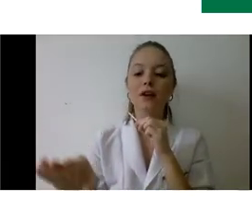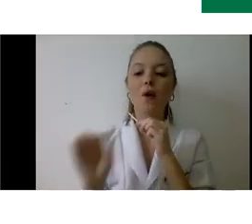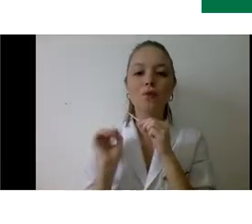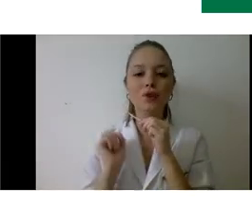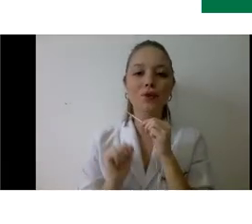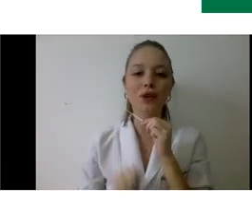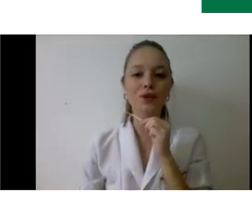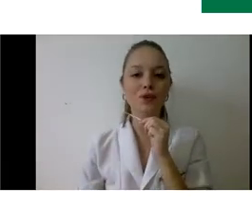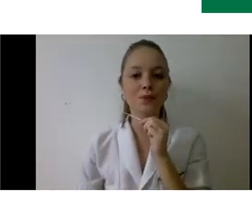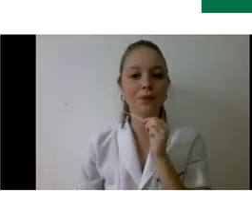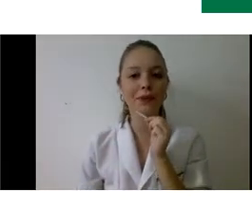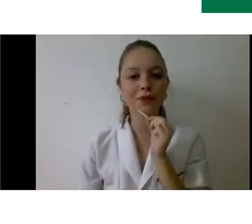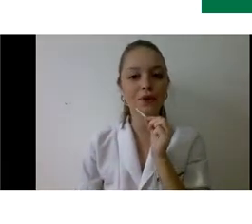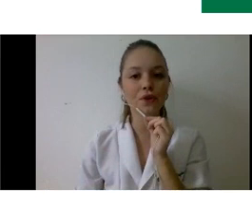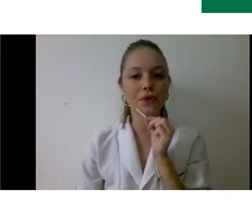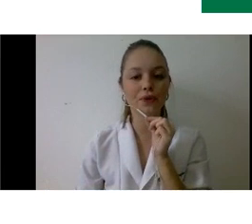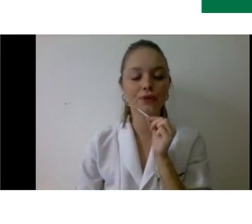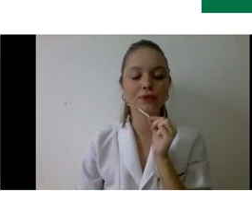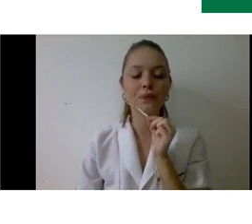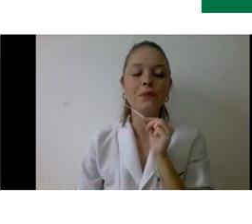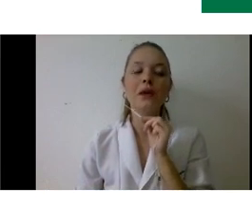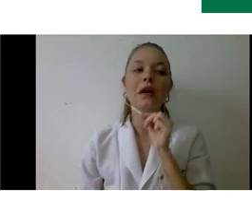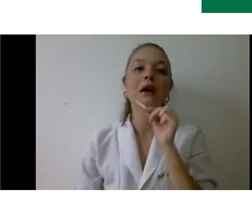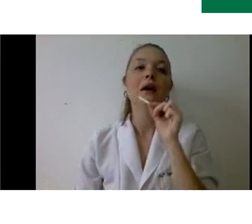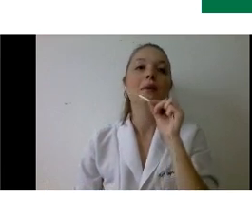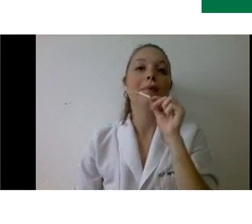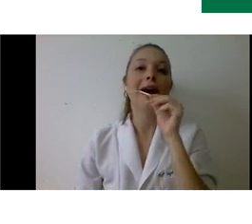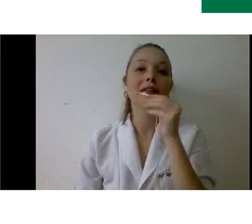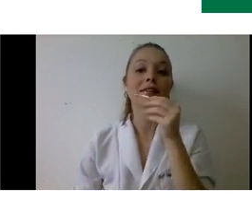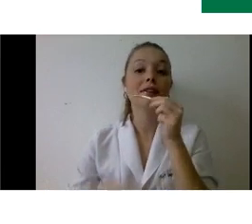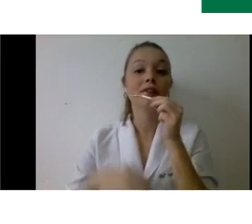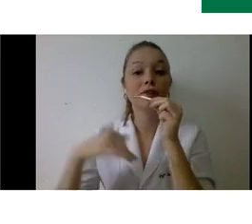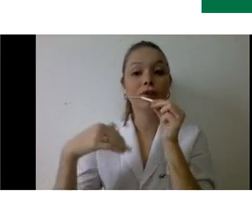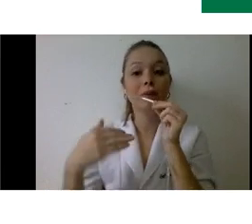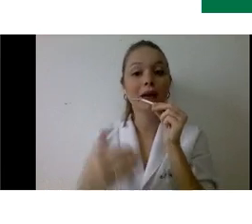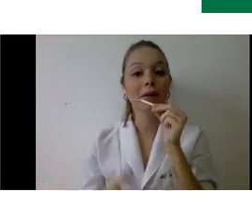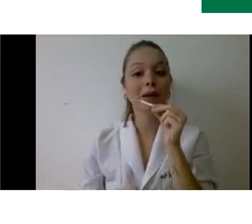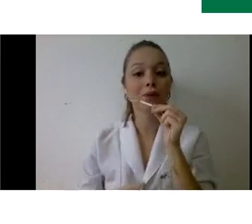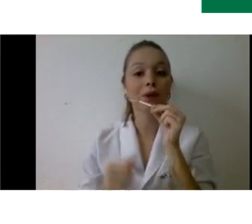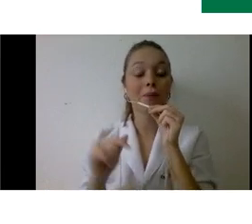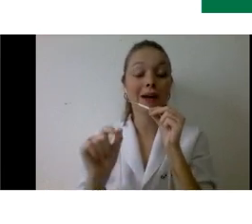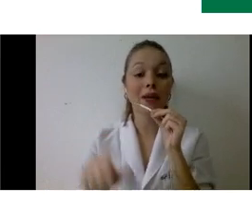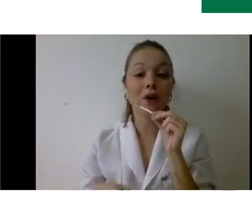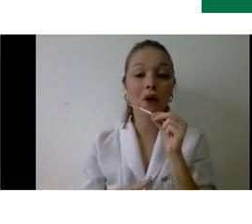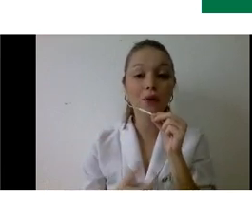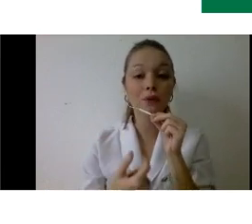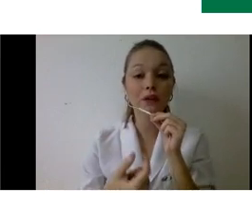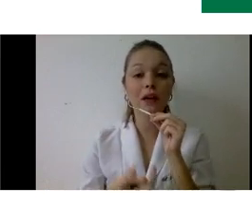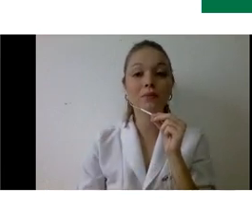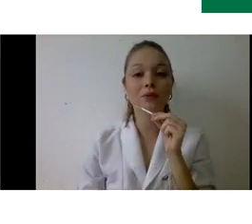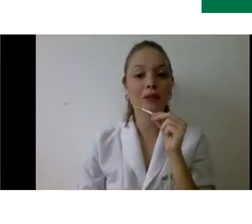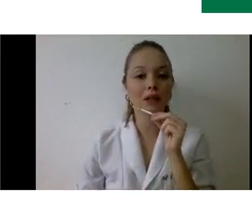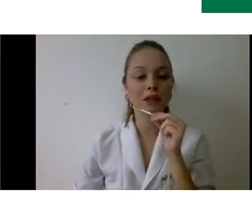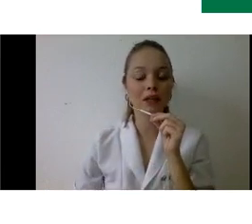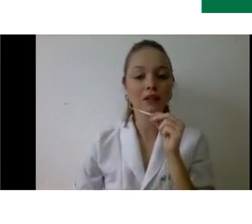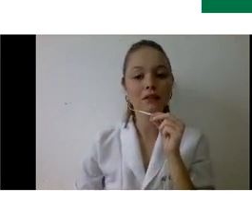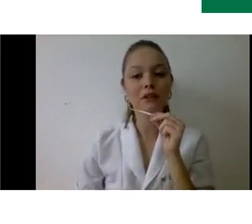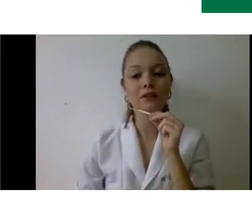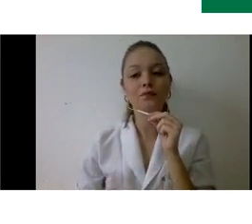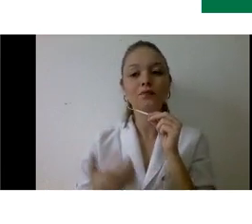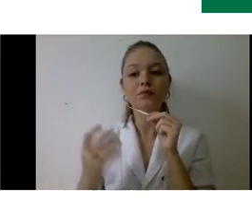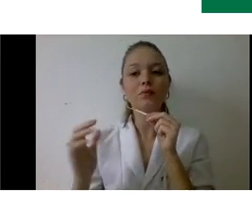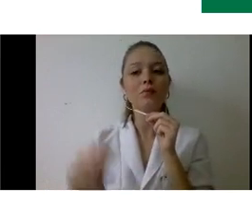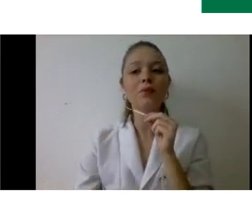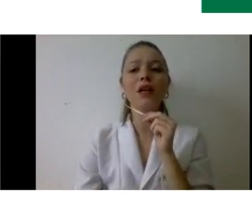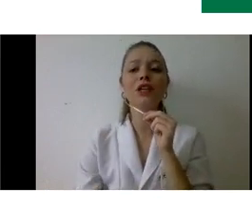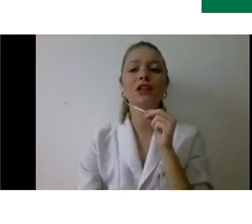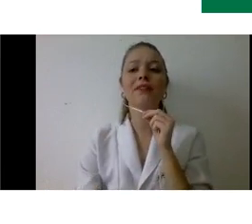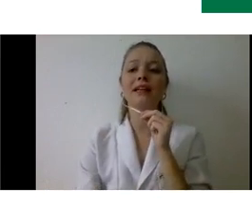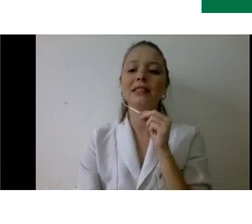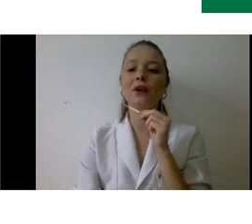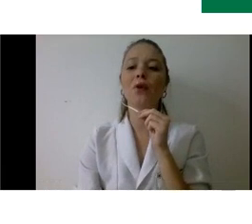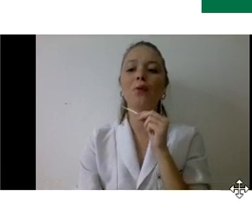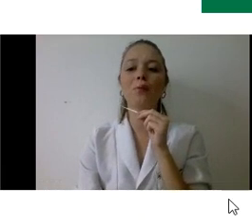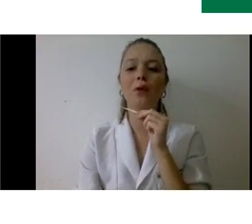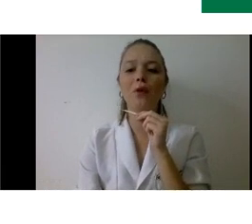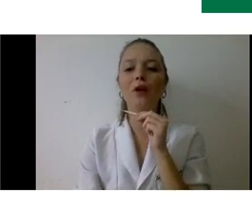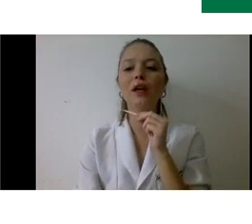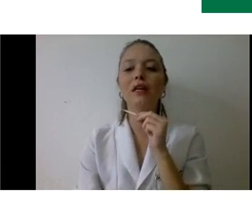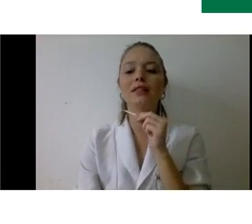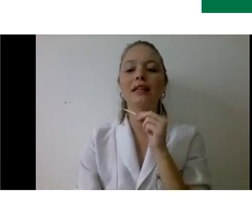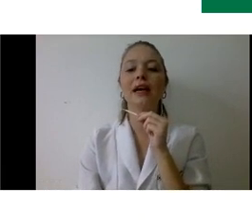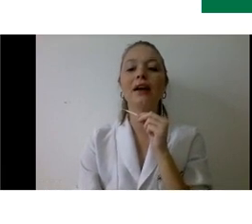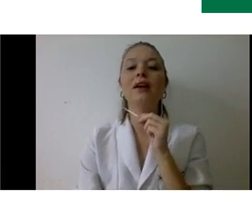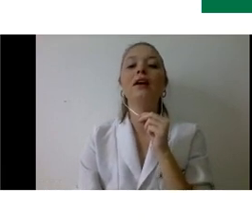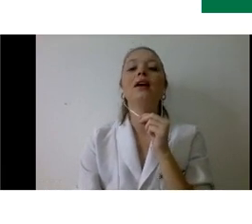tratar em casa com o seu kit de primeiro socorro. Mas, se for uma queimadura maior do que a mão da criança, e tiver assim